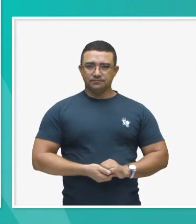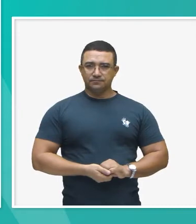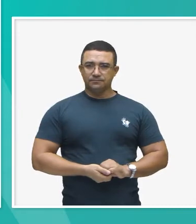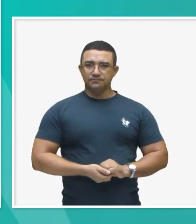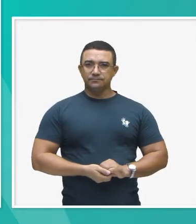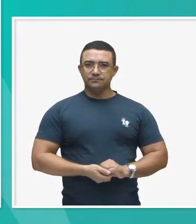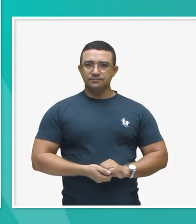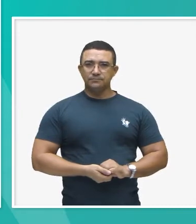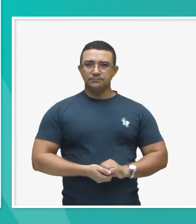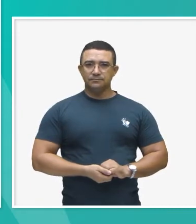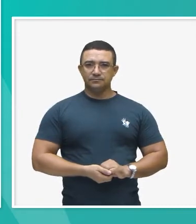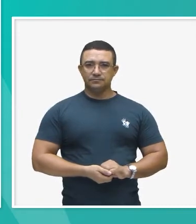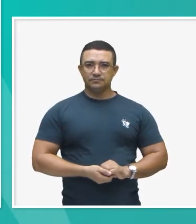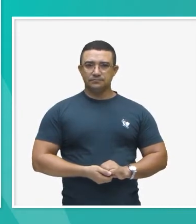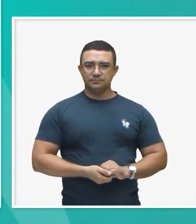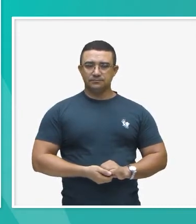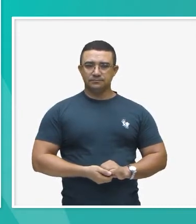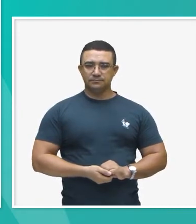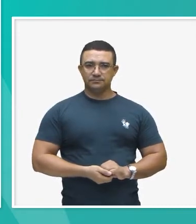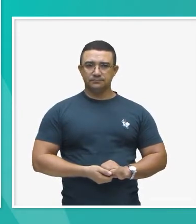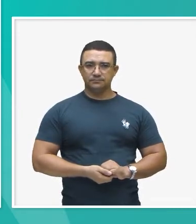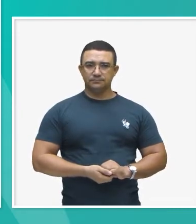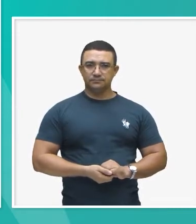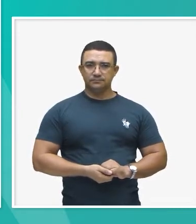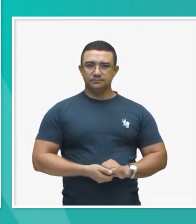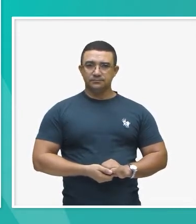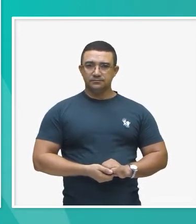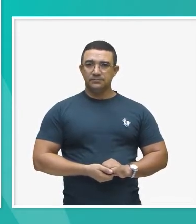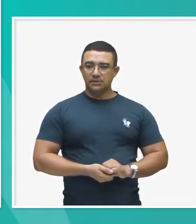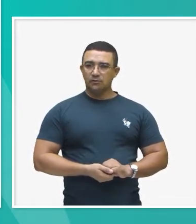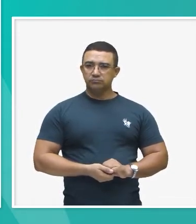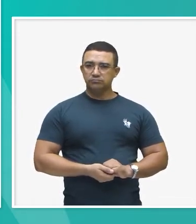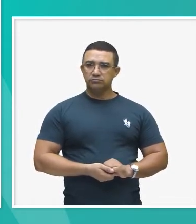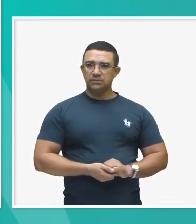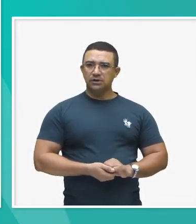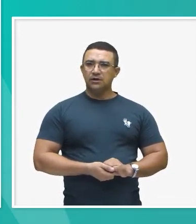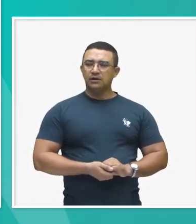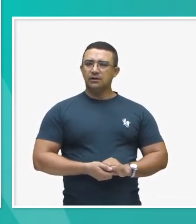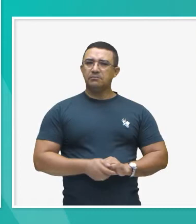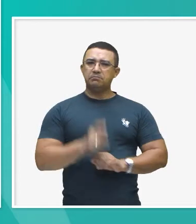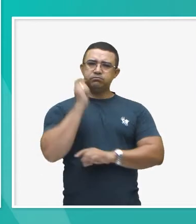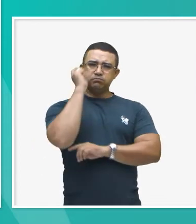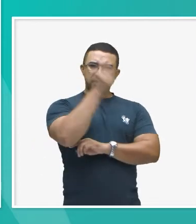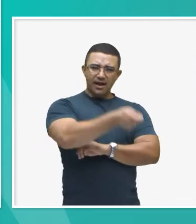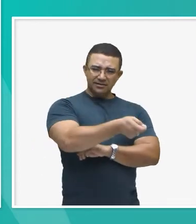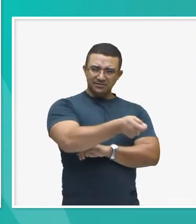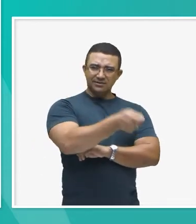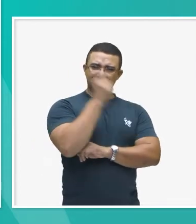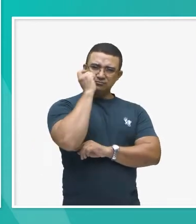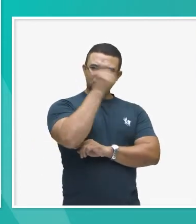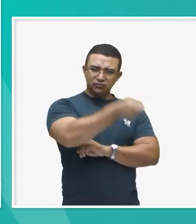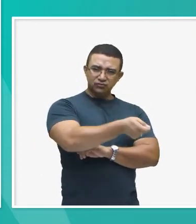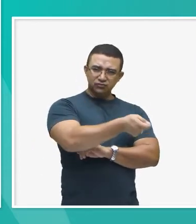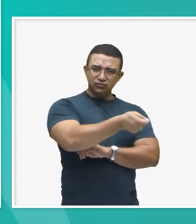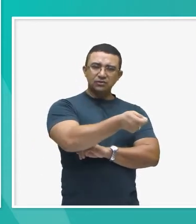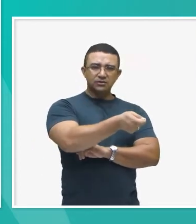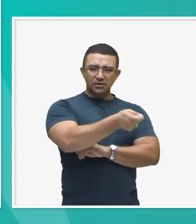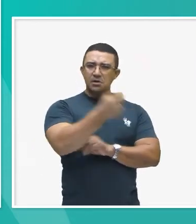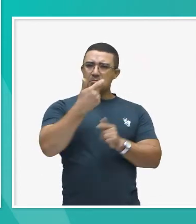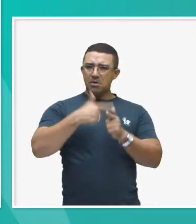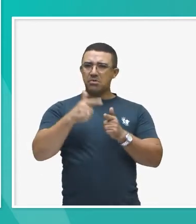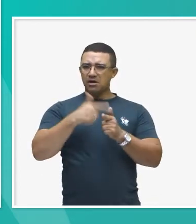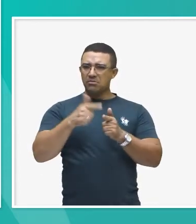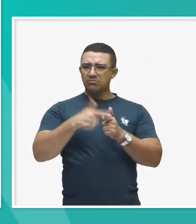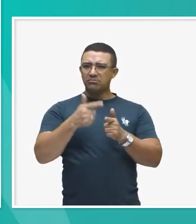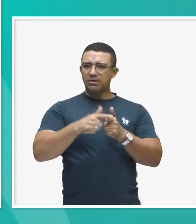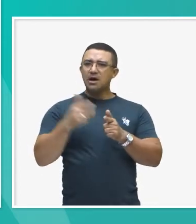the Pacific Ocean. A pesca de baleia é um problema bem sério no norte do Oceano